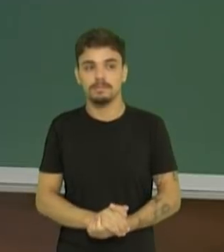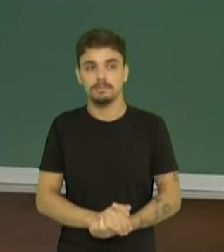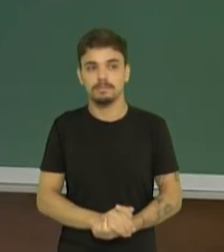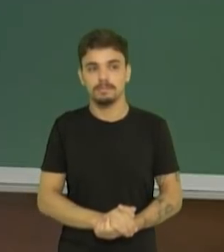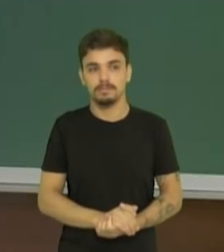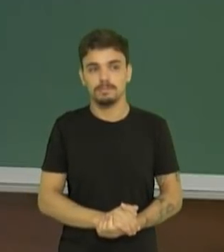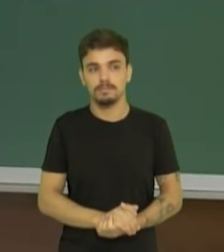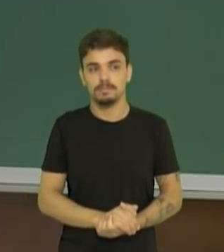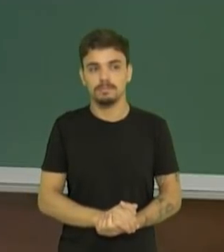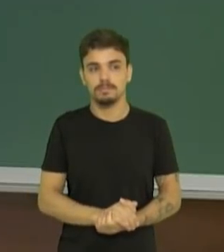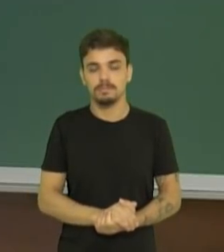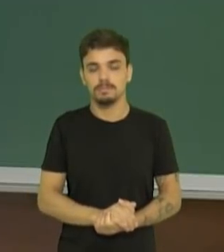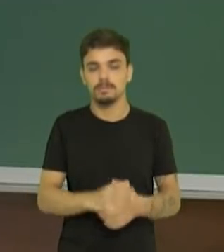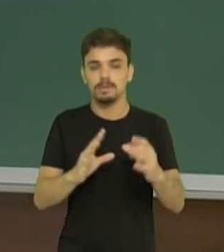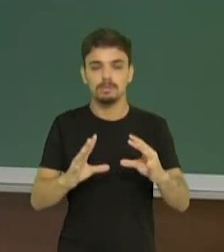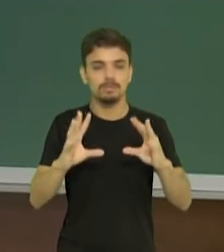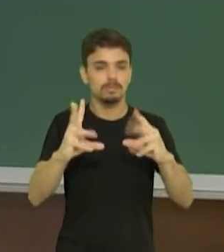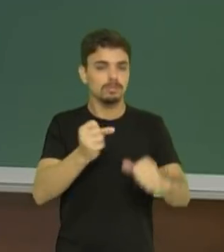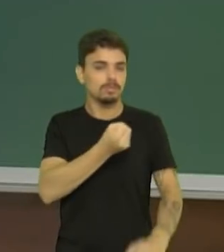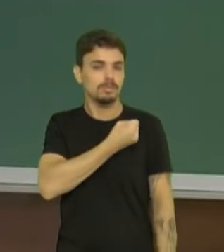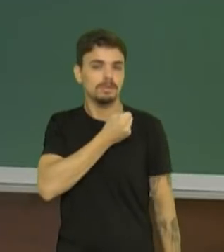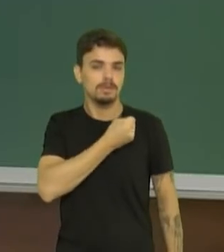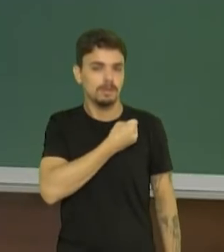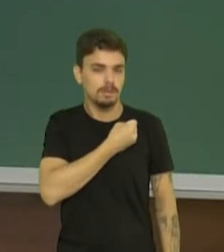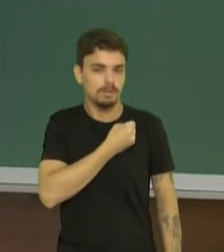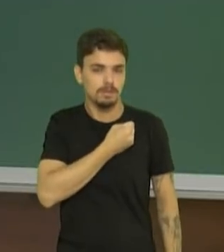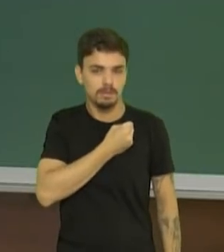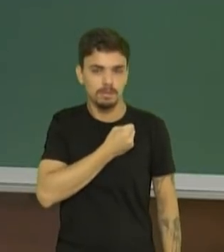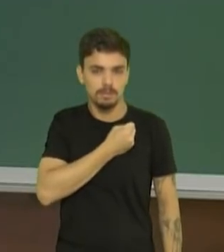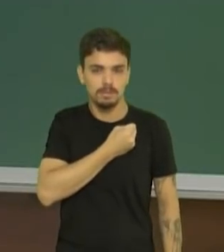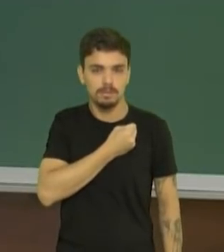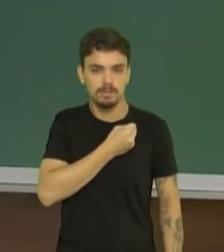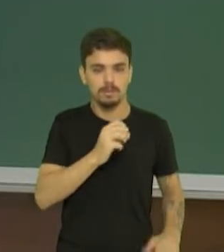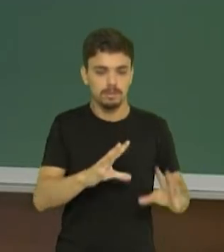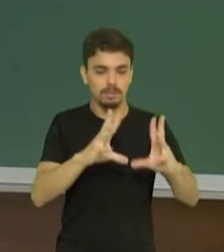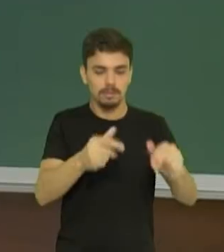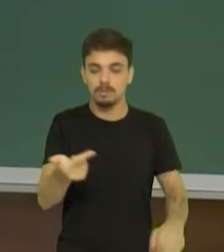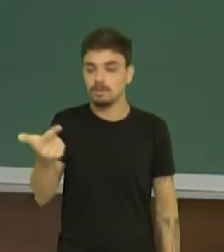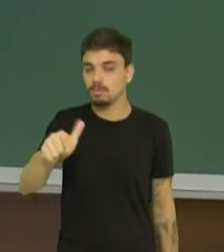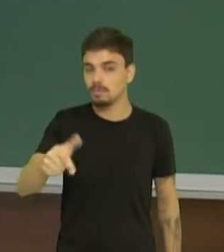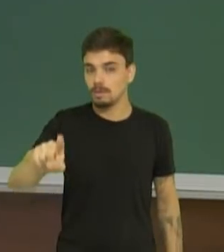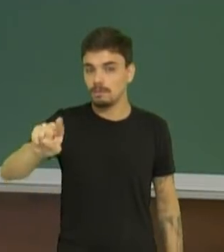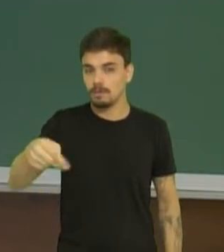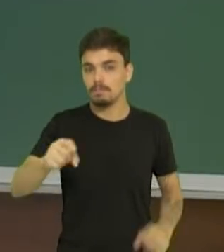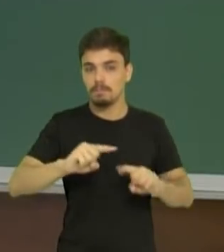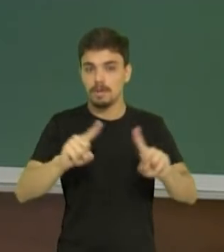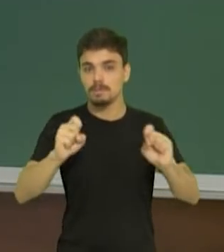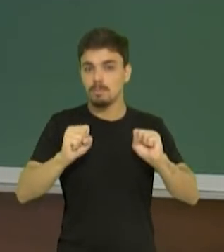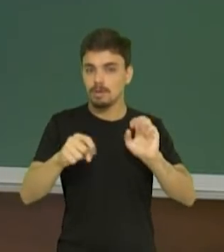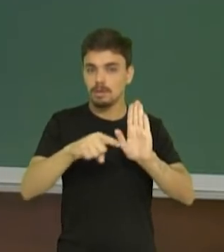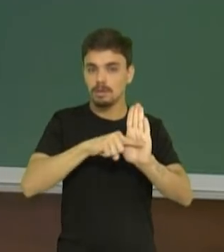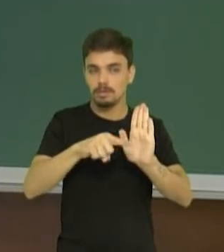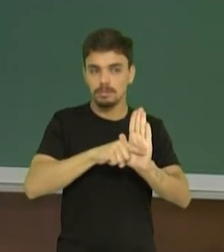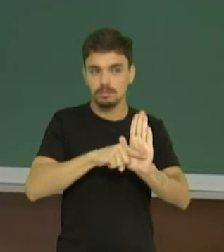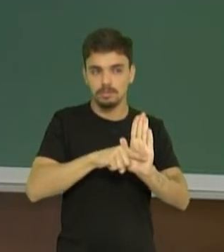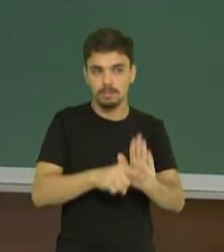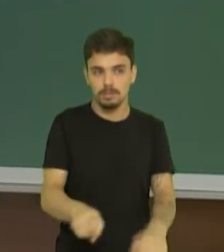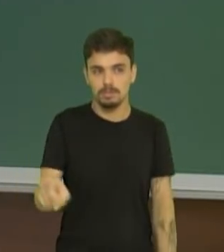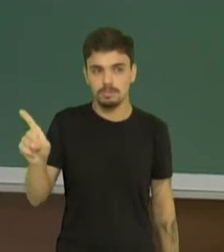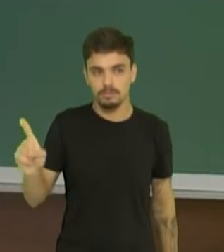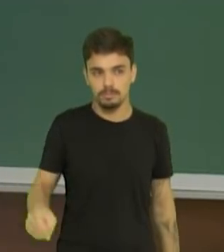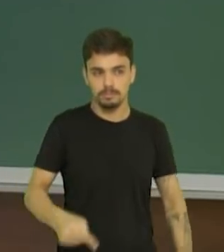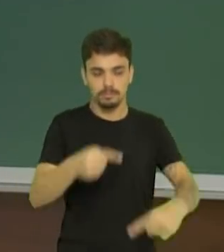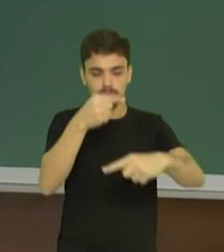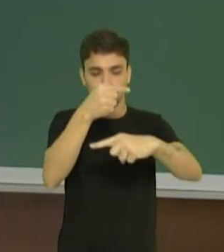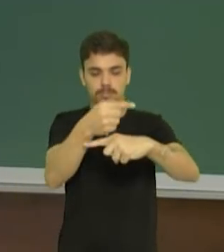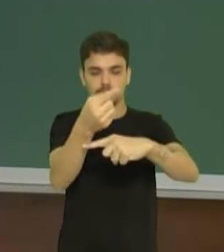número inteiro racional. Inteiro não tem vírgula, mas pode ser negativo. Menos 6 divididos por 2, ou a metade de